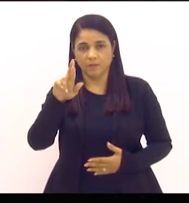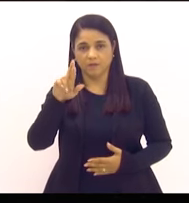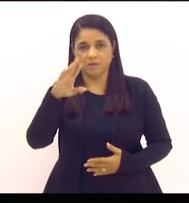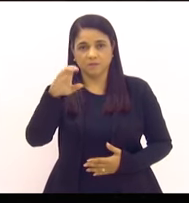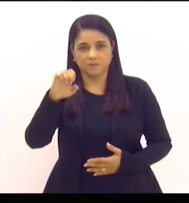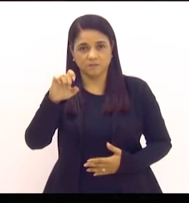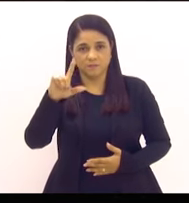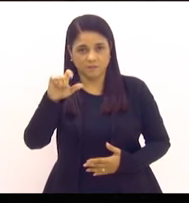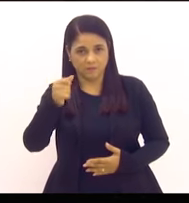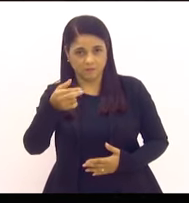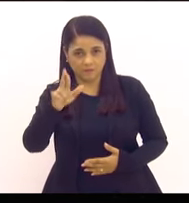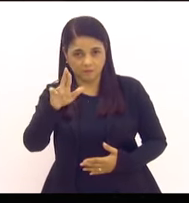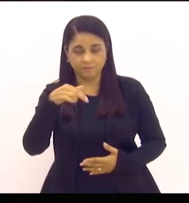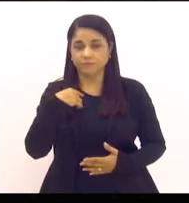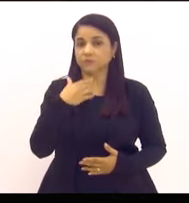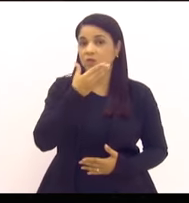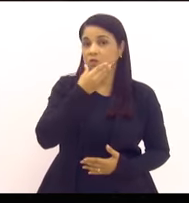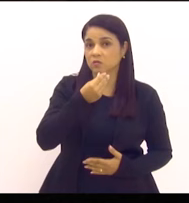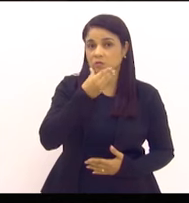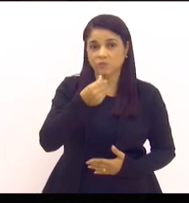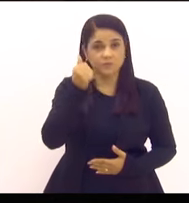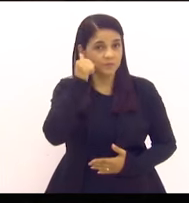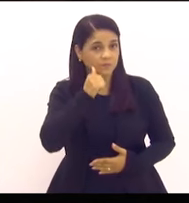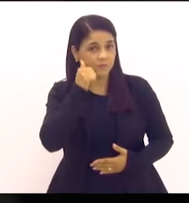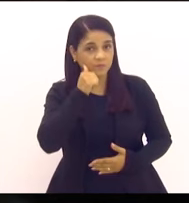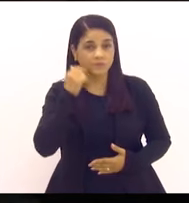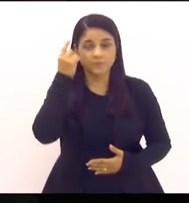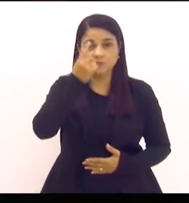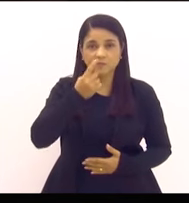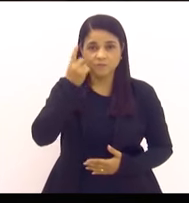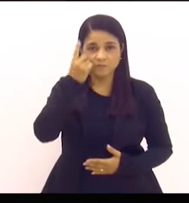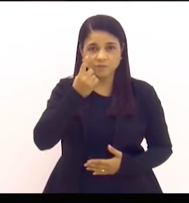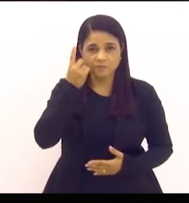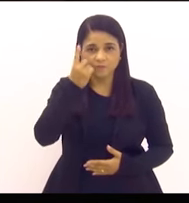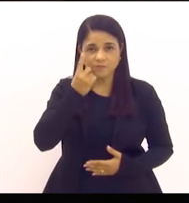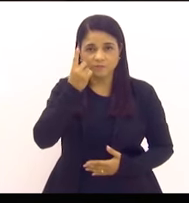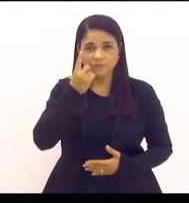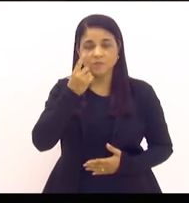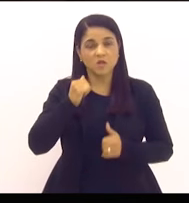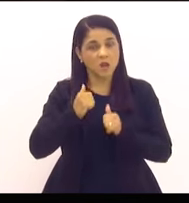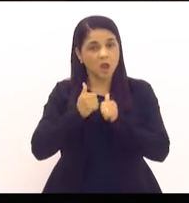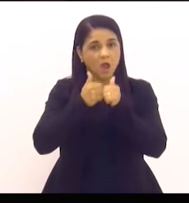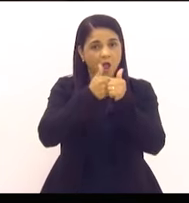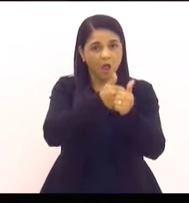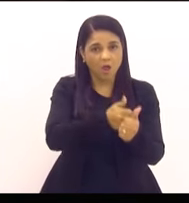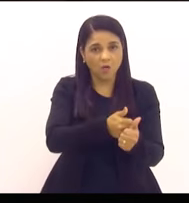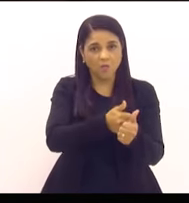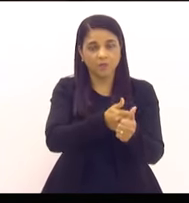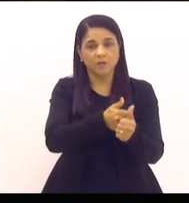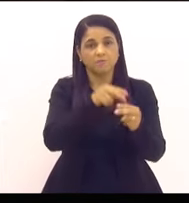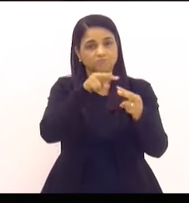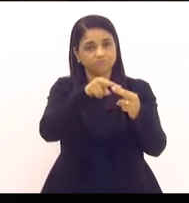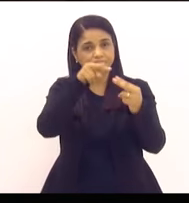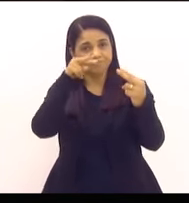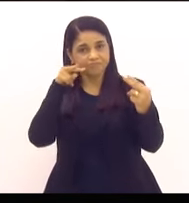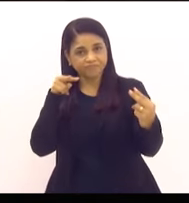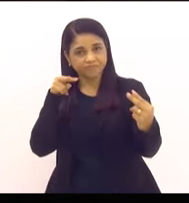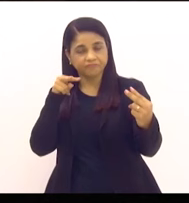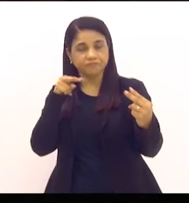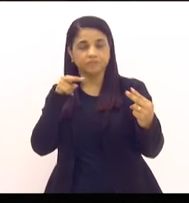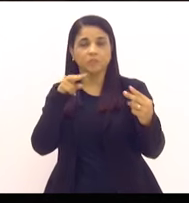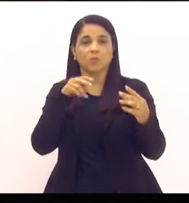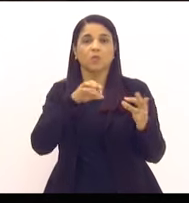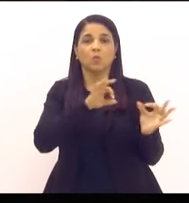e senhores deputados e deputadas que nos acompanham de forma remota ou